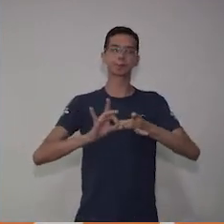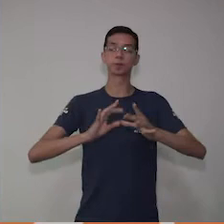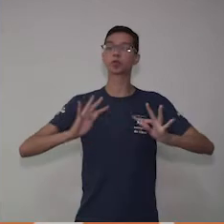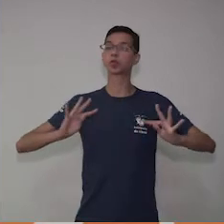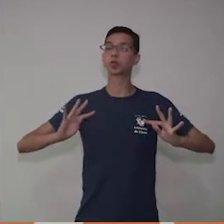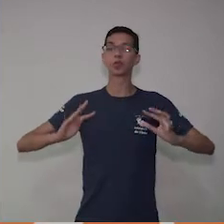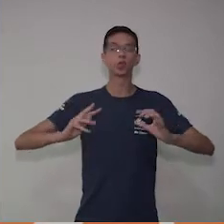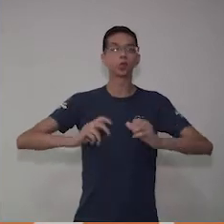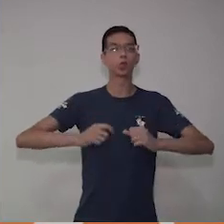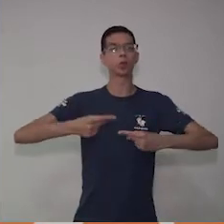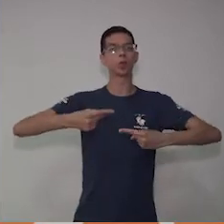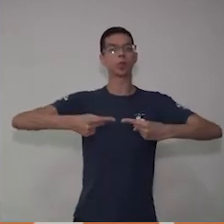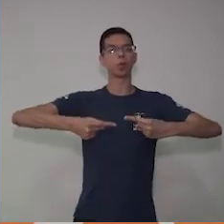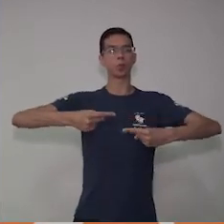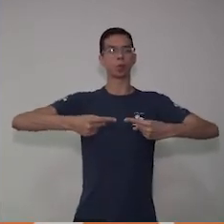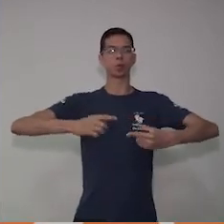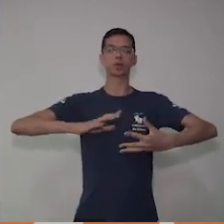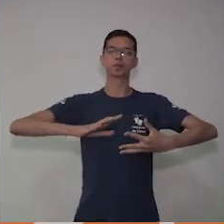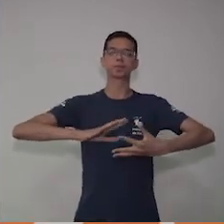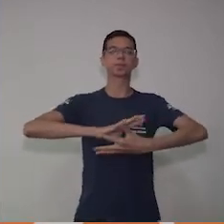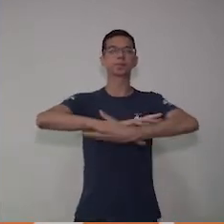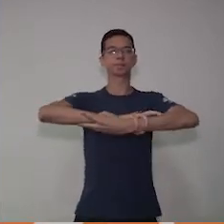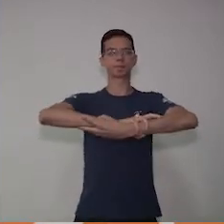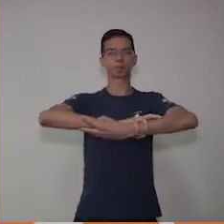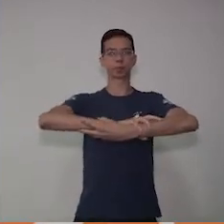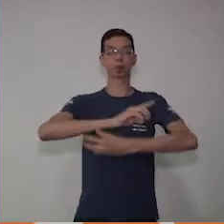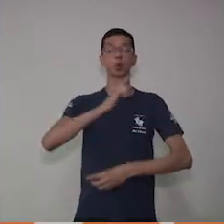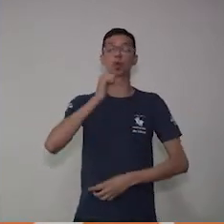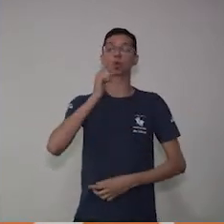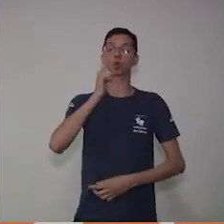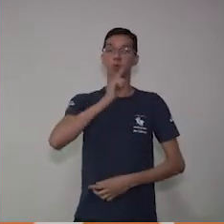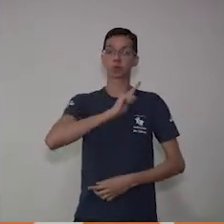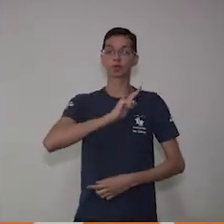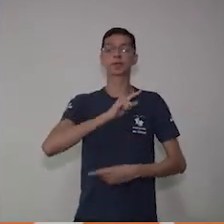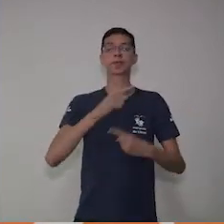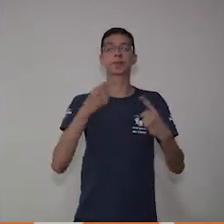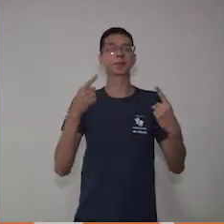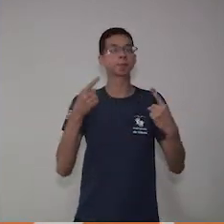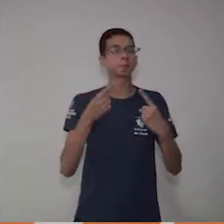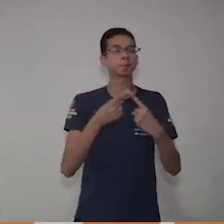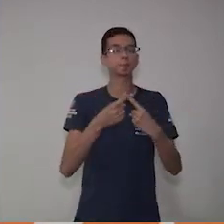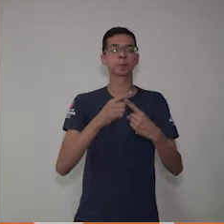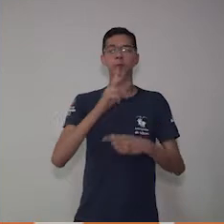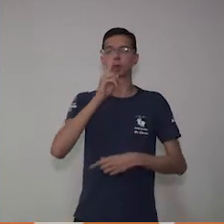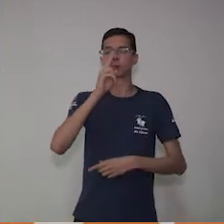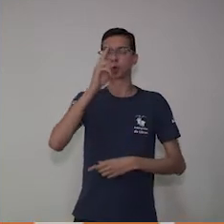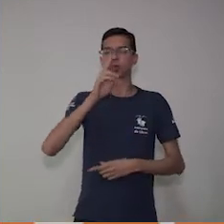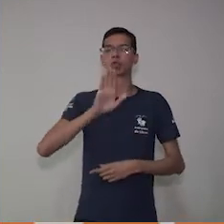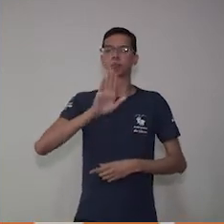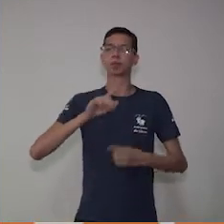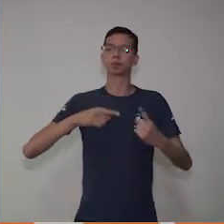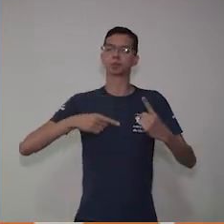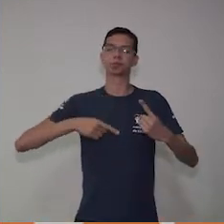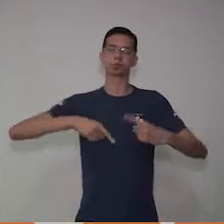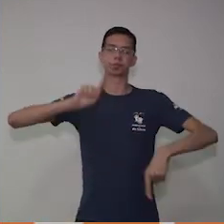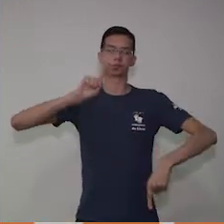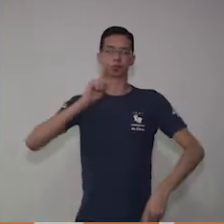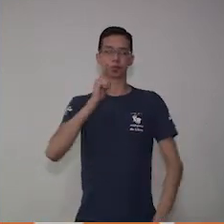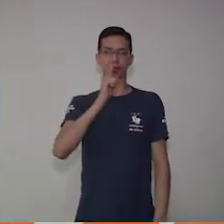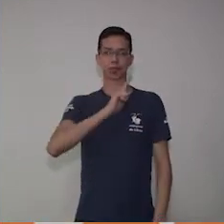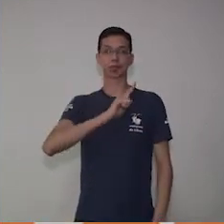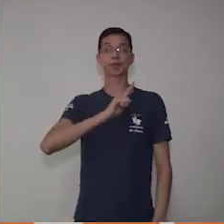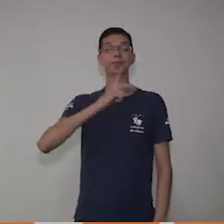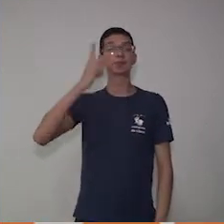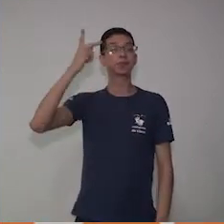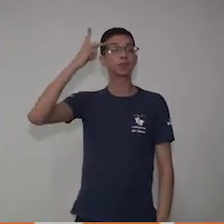forças políticas para que a gente possa enfrentar esse grande desafio com que passa a cidade de São Paulo, o